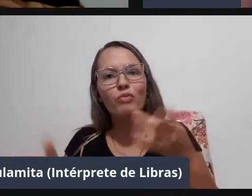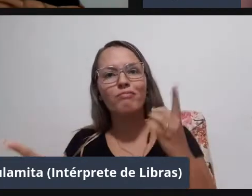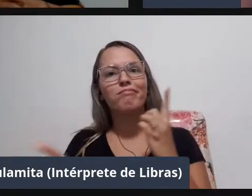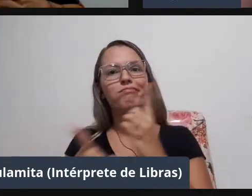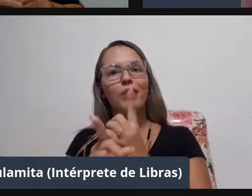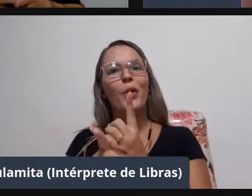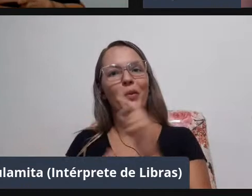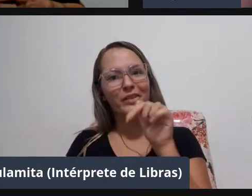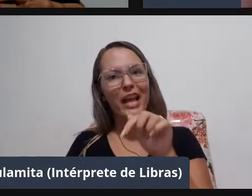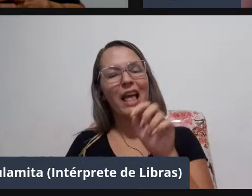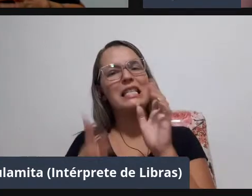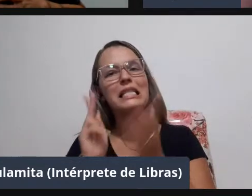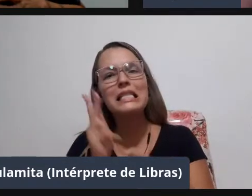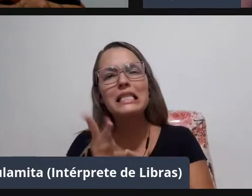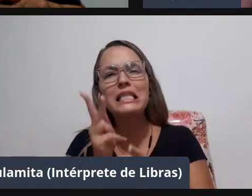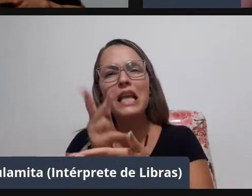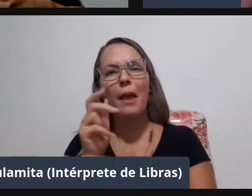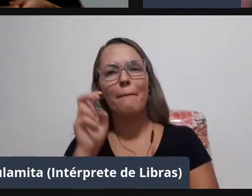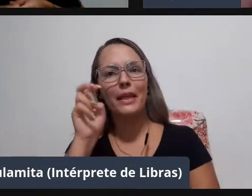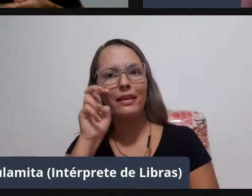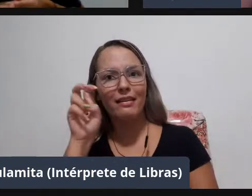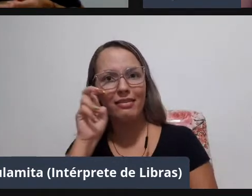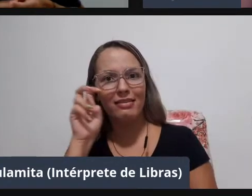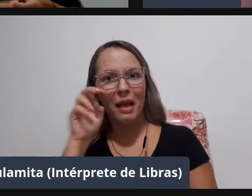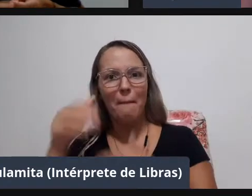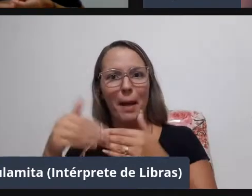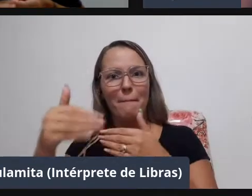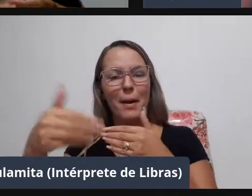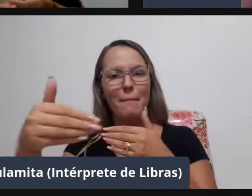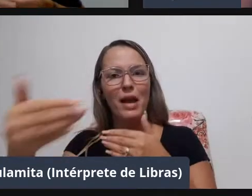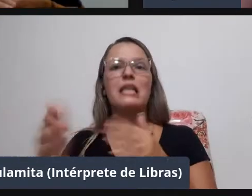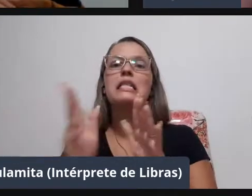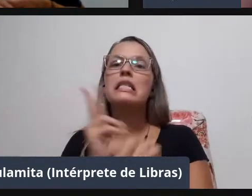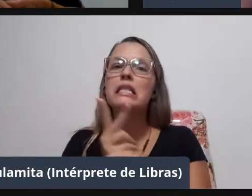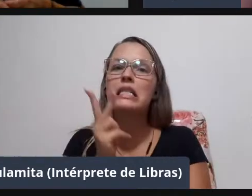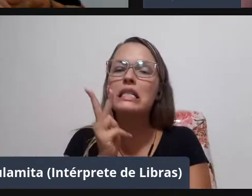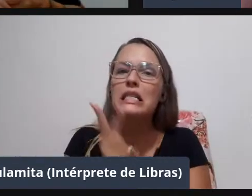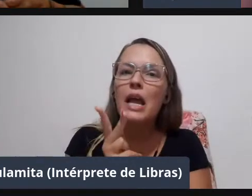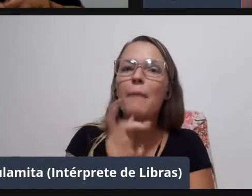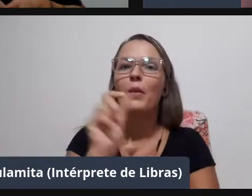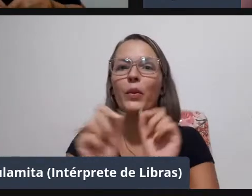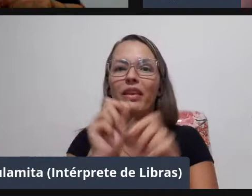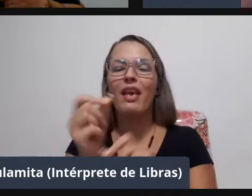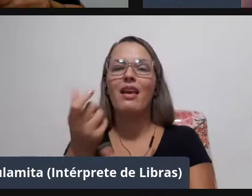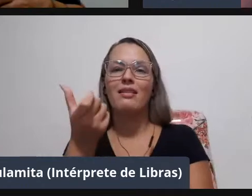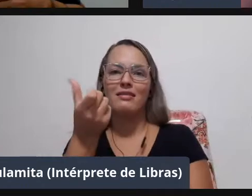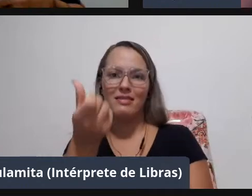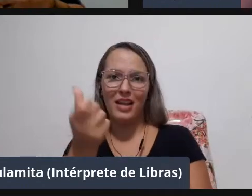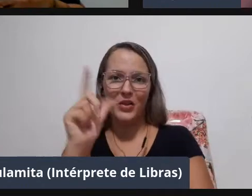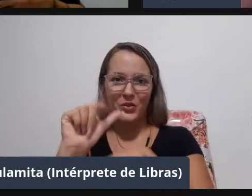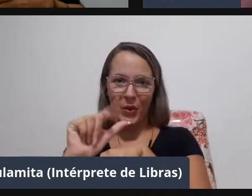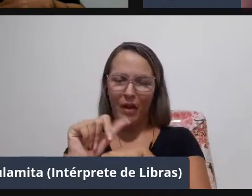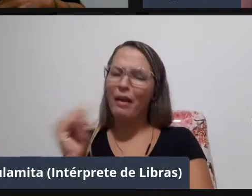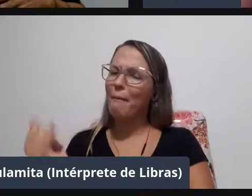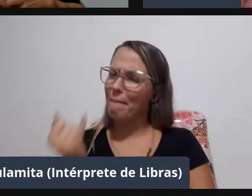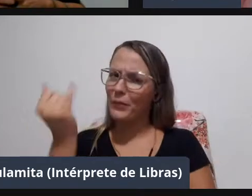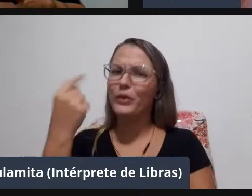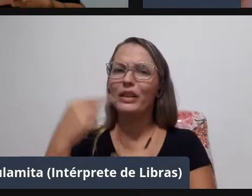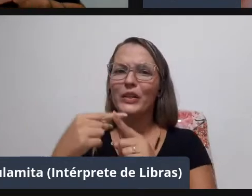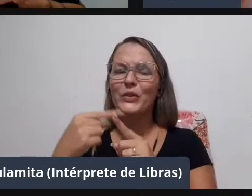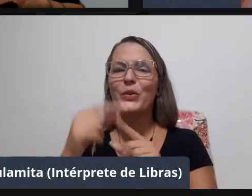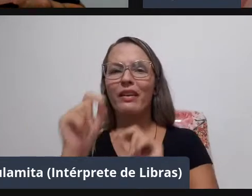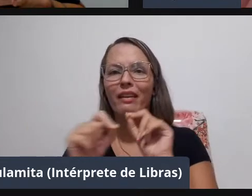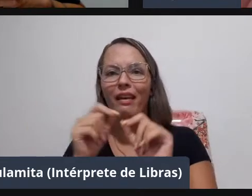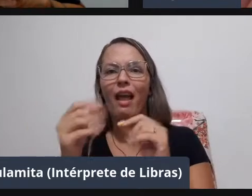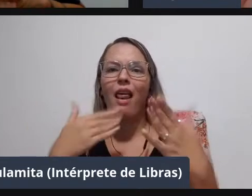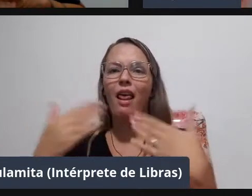às quintas-feiras, nesse horário das 18 horas, tem se constituído não só, né, como um ponto interessantíssimo para as discussões, para os debates, mas